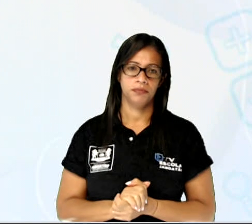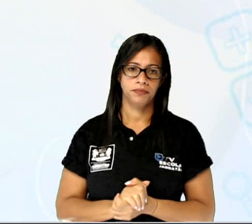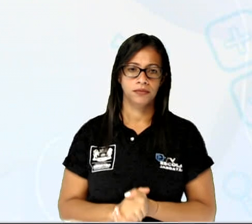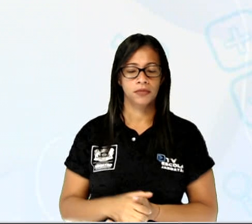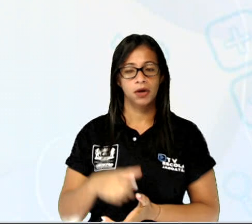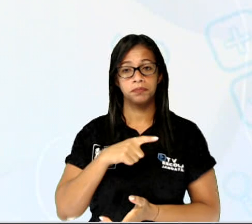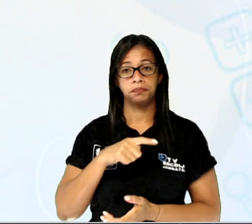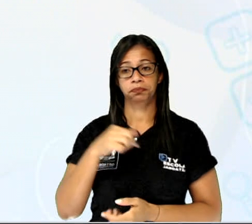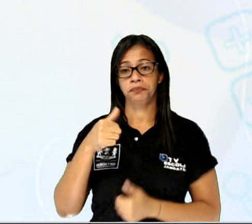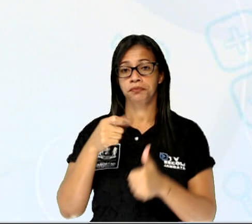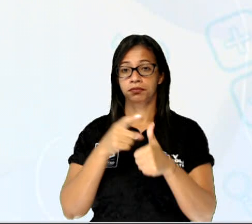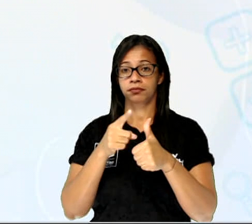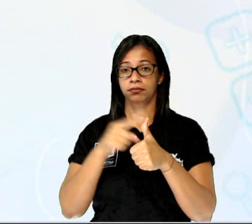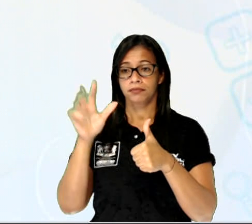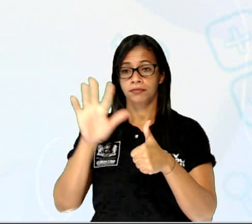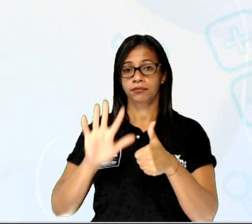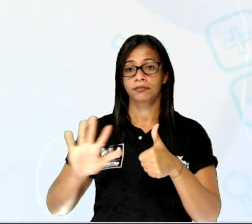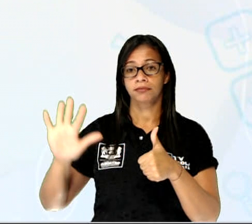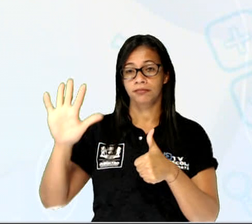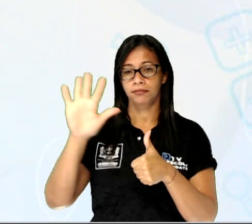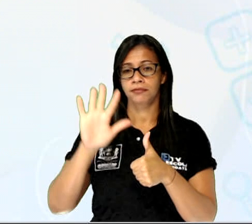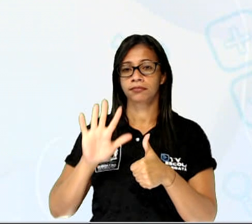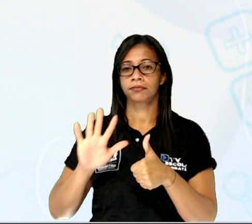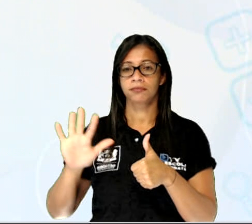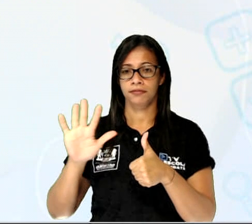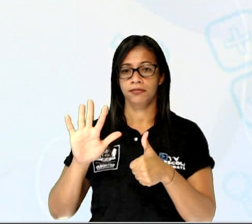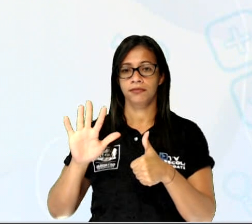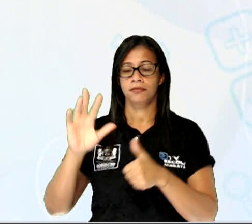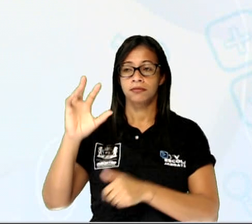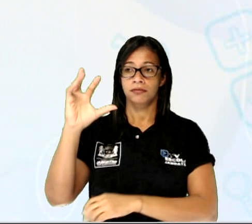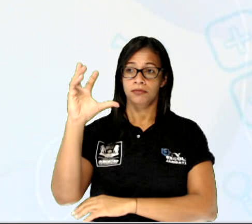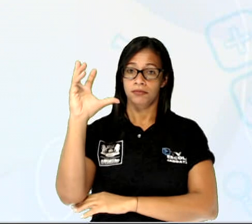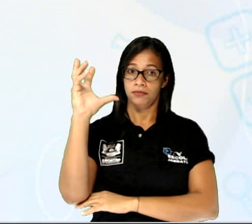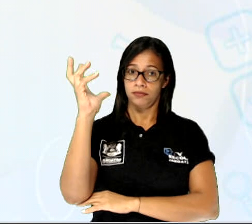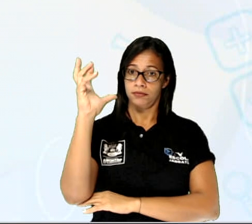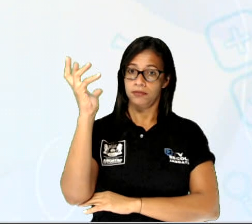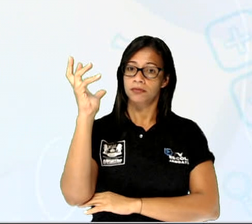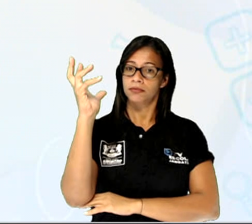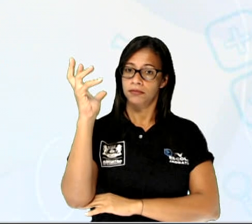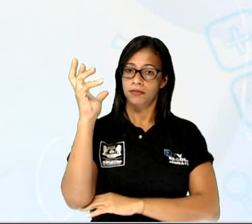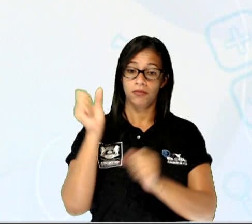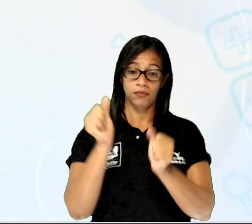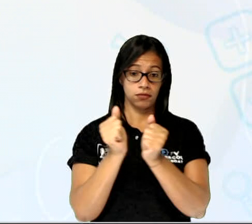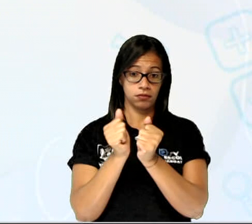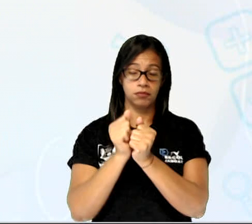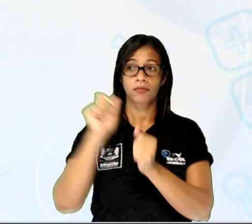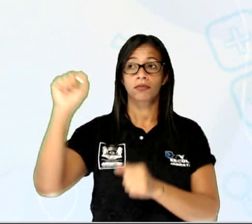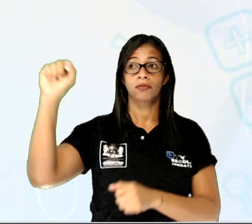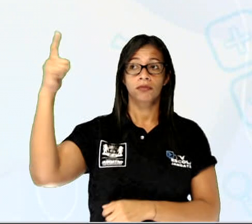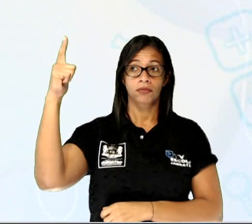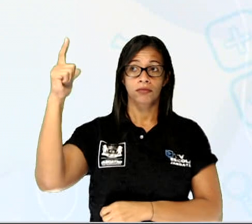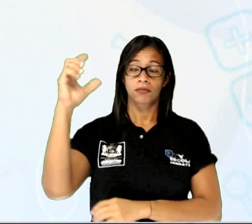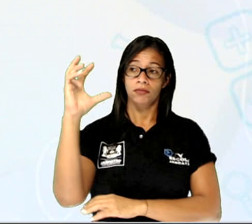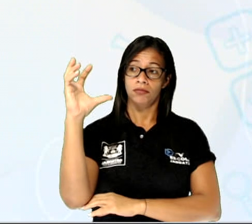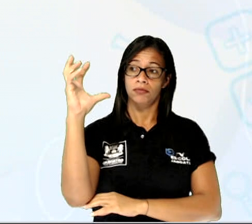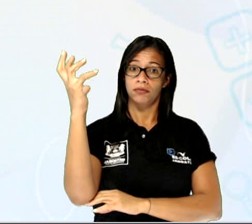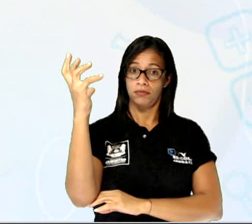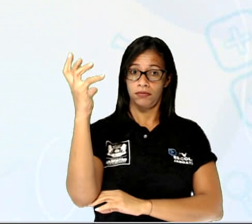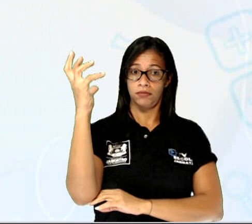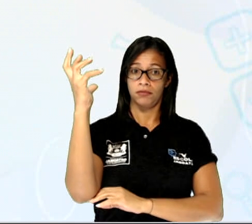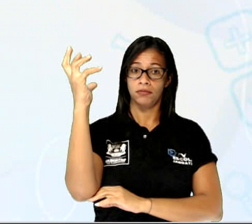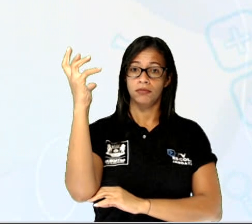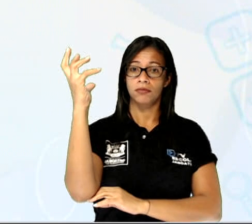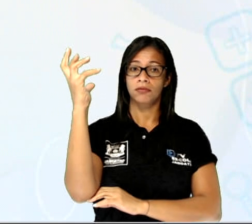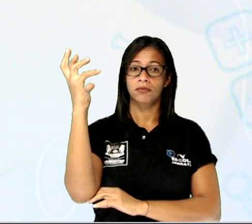primeira imagem de uma árvore, não é? Que ela está próxima do sol. e ela está projetando uma sombra no